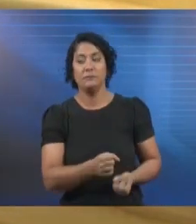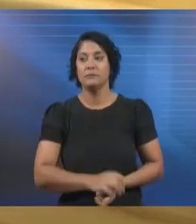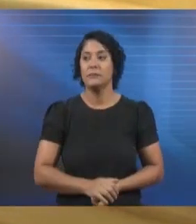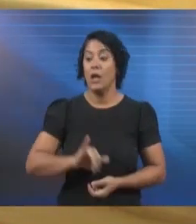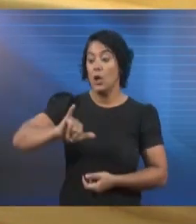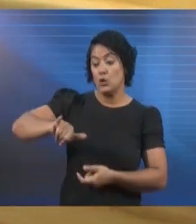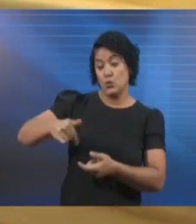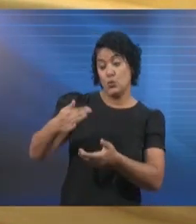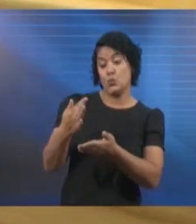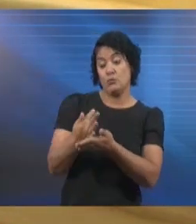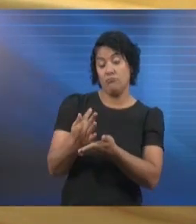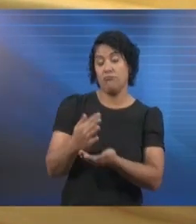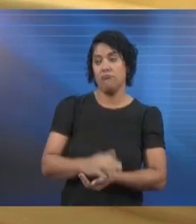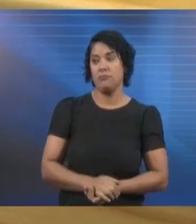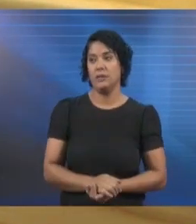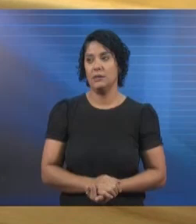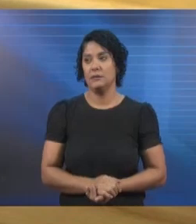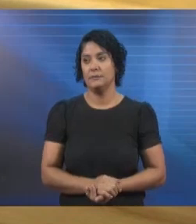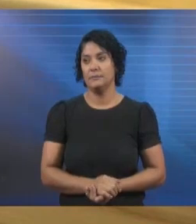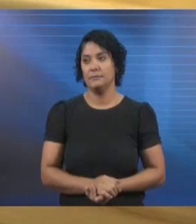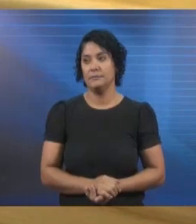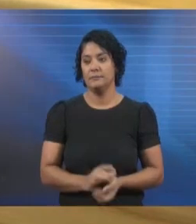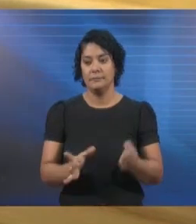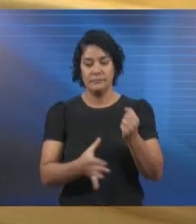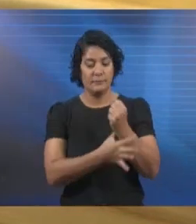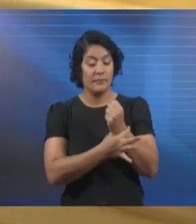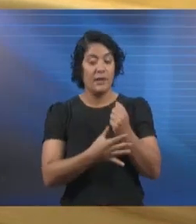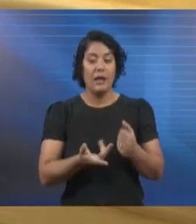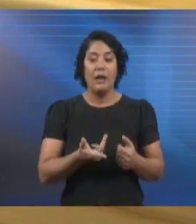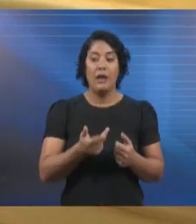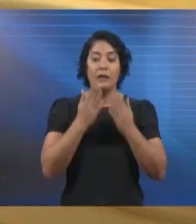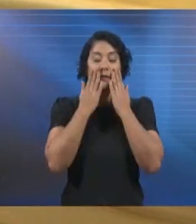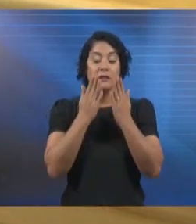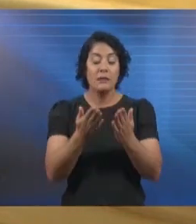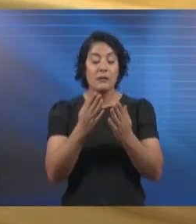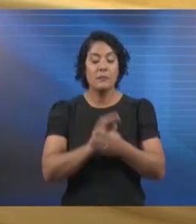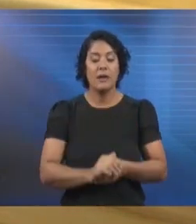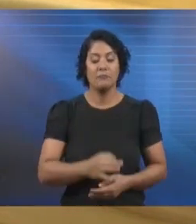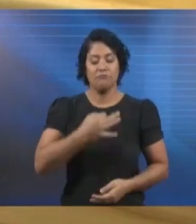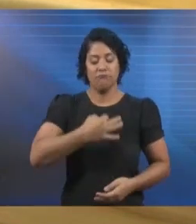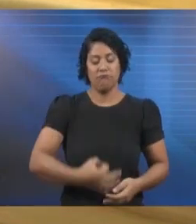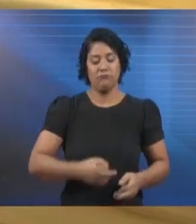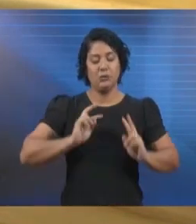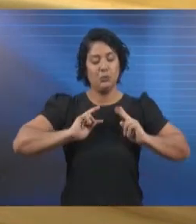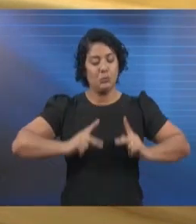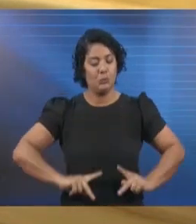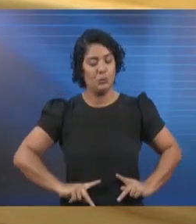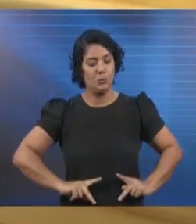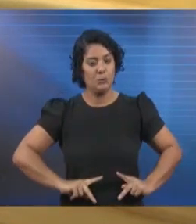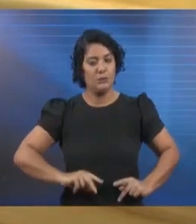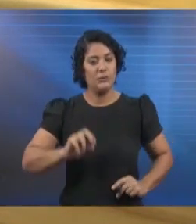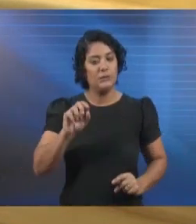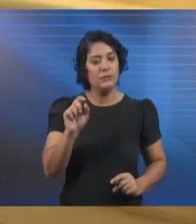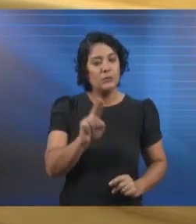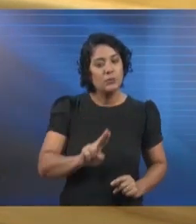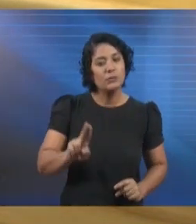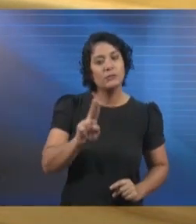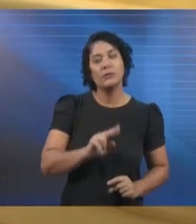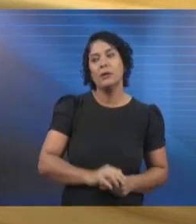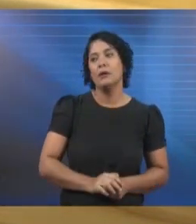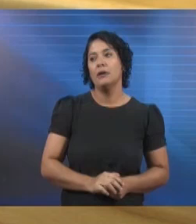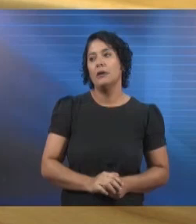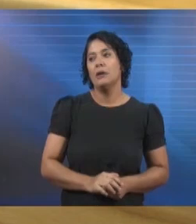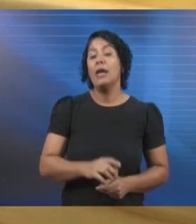justificativa também é pela necessidade de assegurar um atendimento Digno e humanizado aos usuários portadores